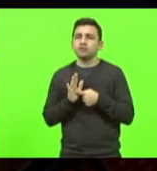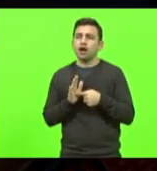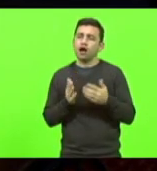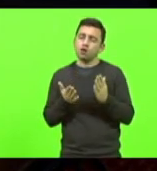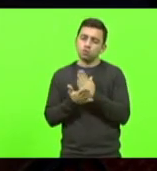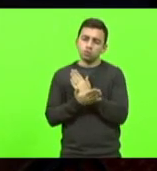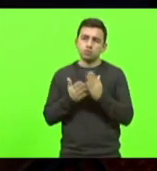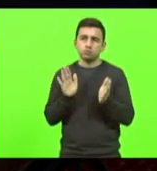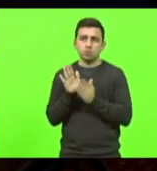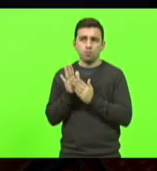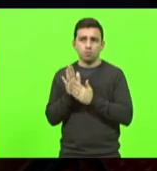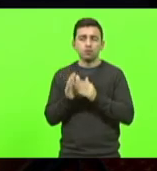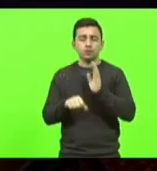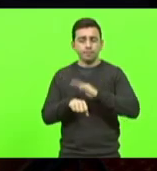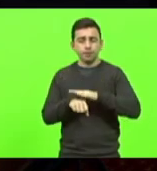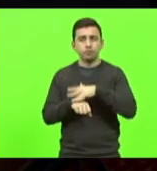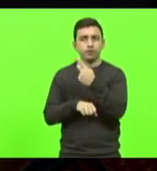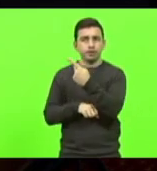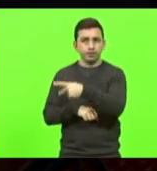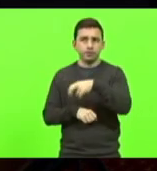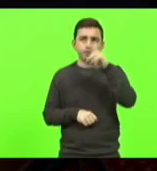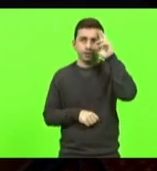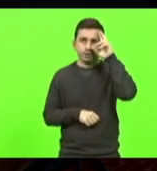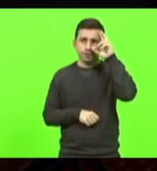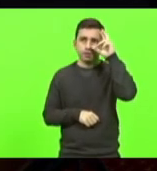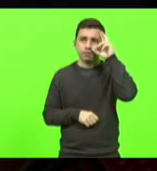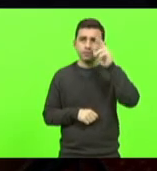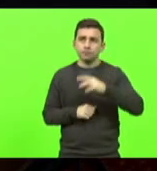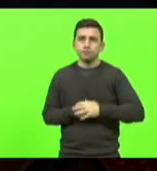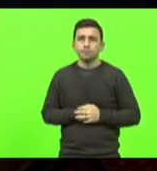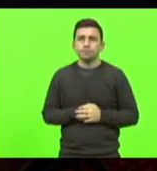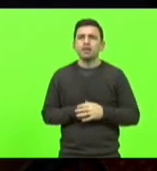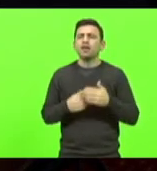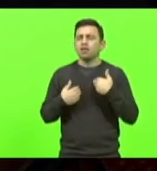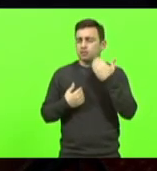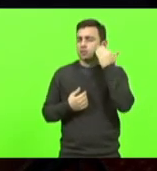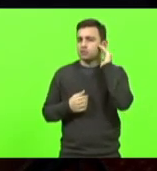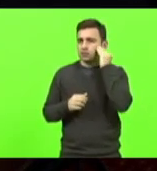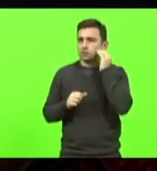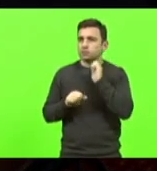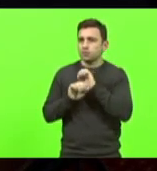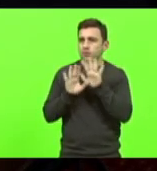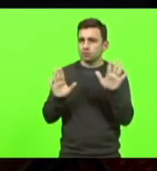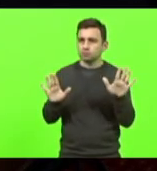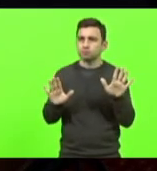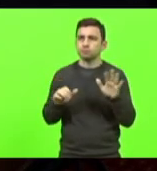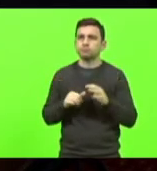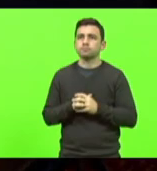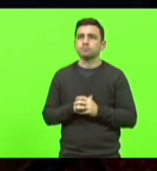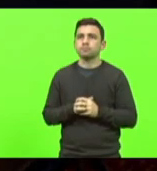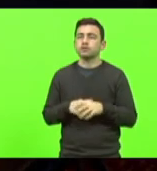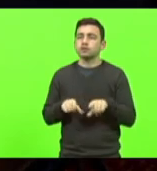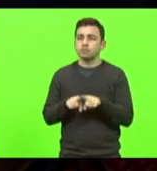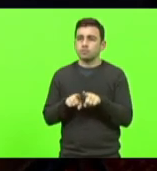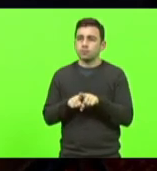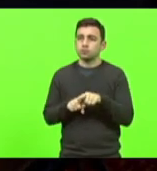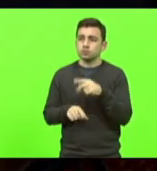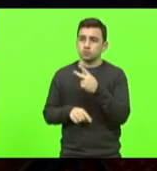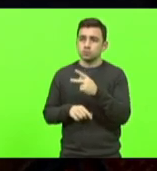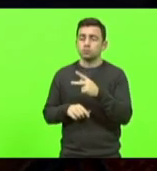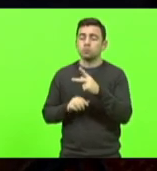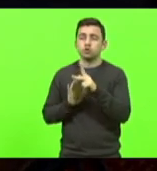proposta o tal do Alba e eu entendo a as suas colocações e o objeto do seu projeto